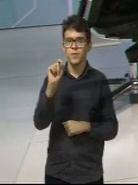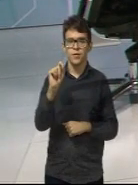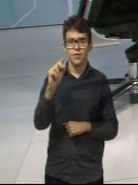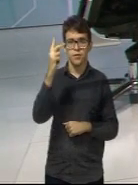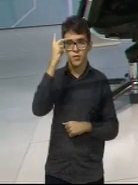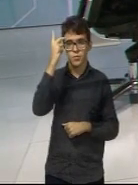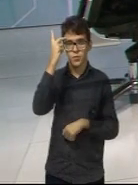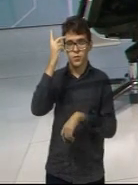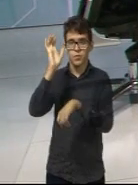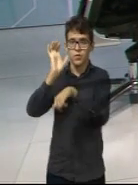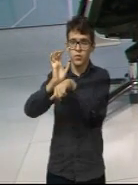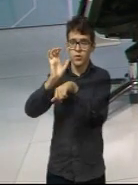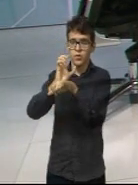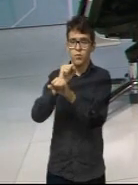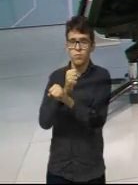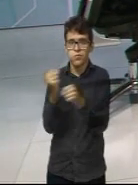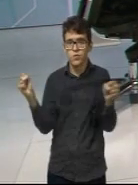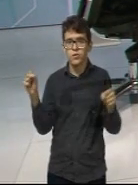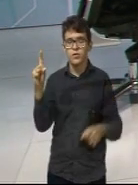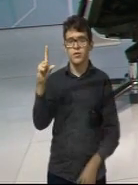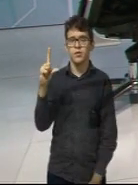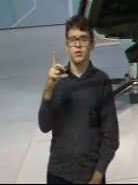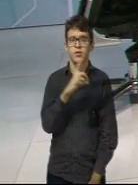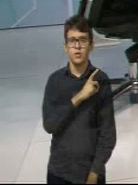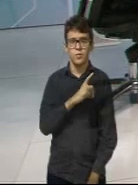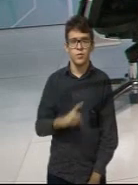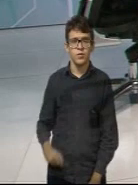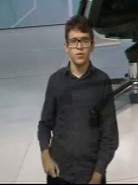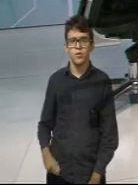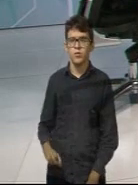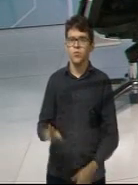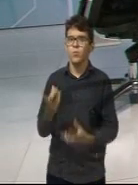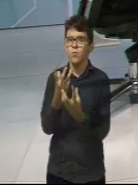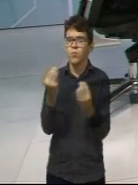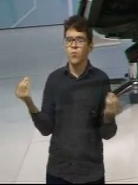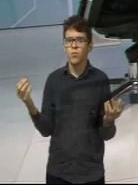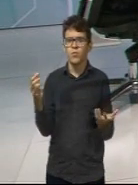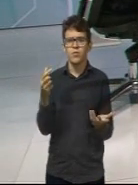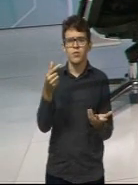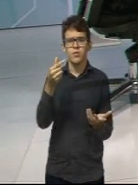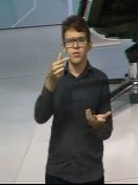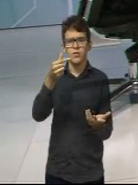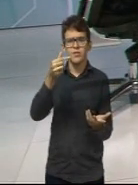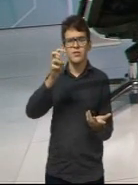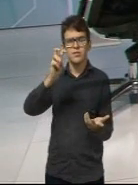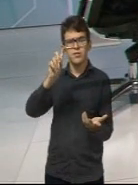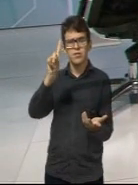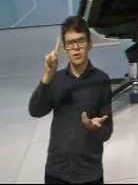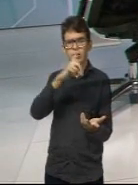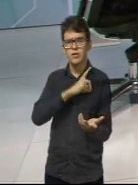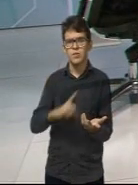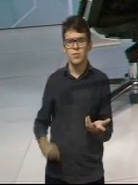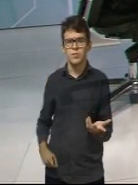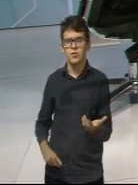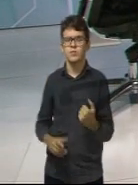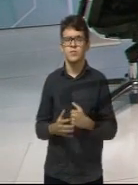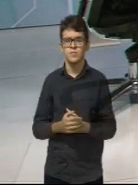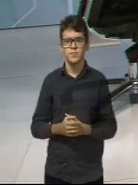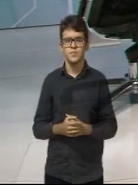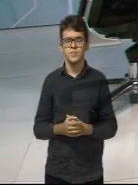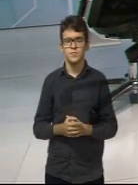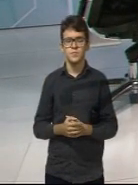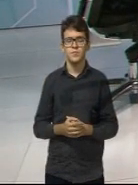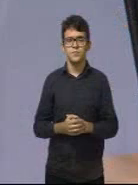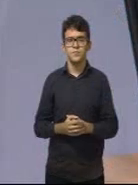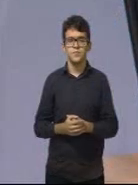do Brasil, tem mais deputados do que todos os outros. Tem 75 deputados. Né? 75. Mas o presidente da República aqui